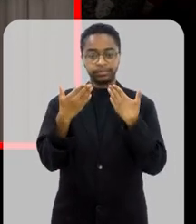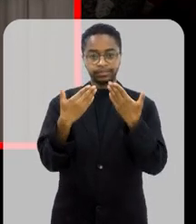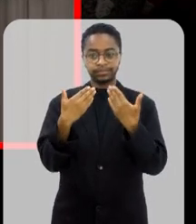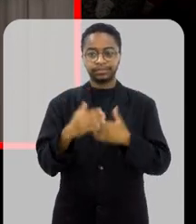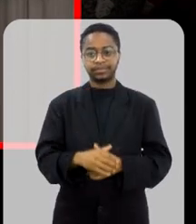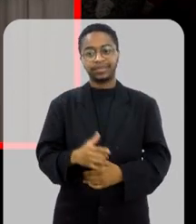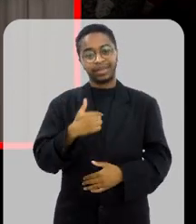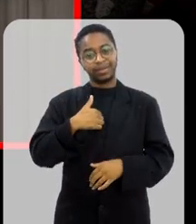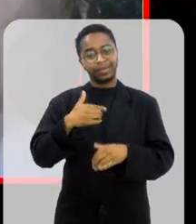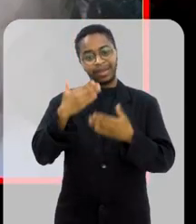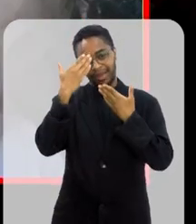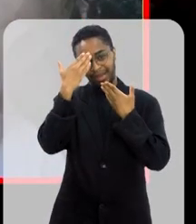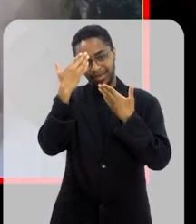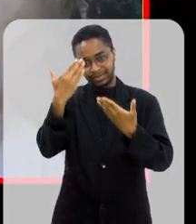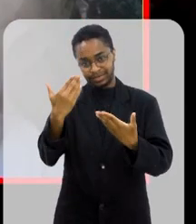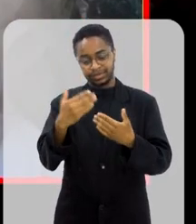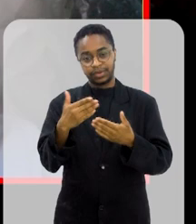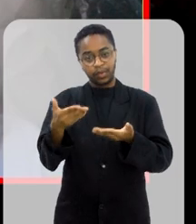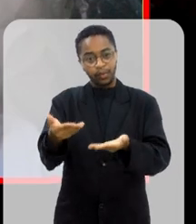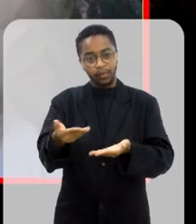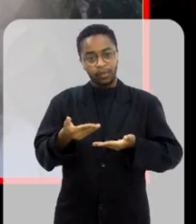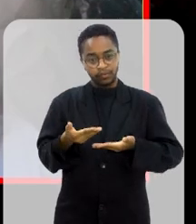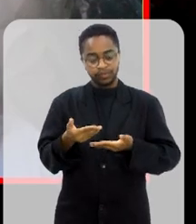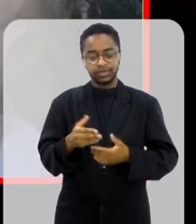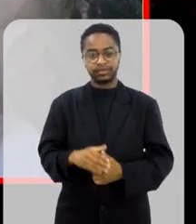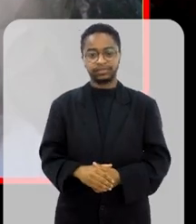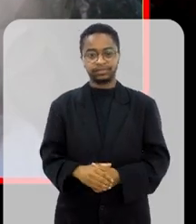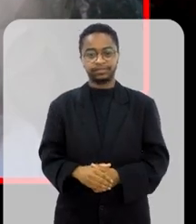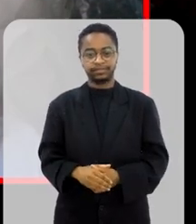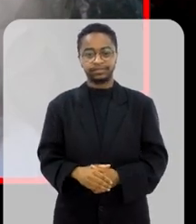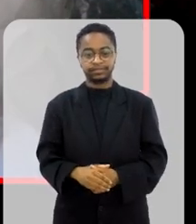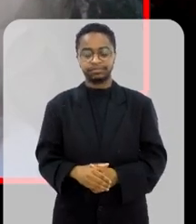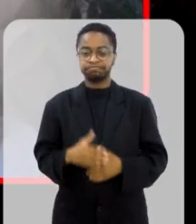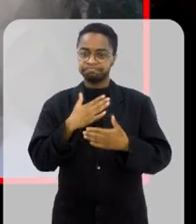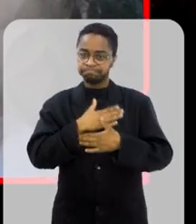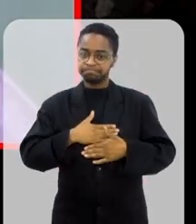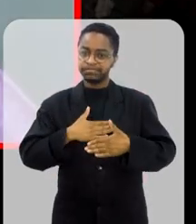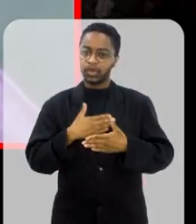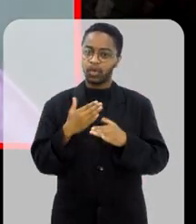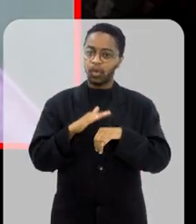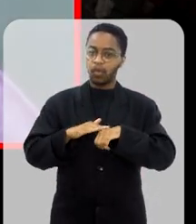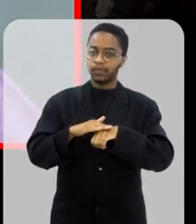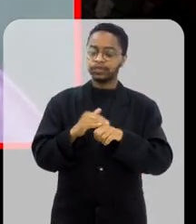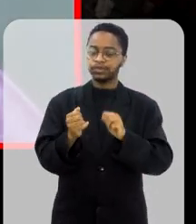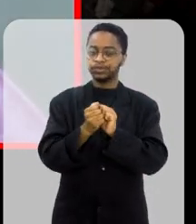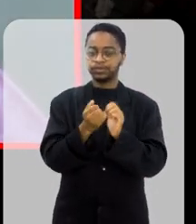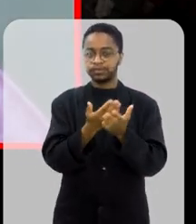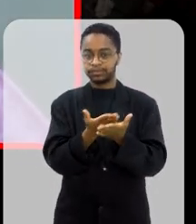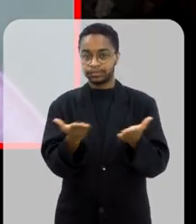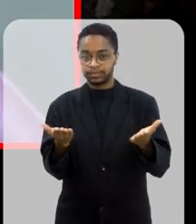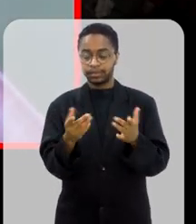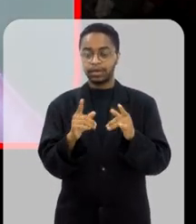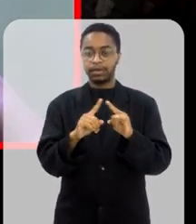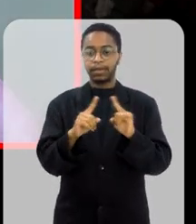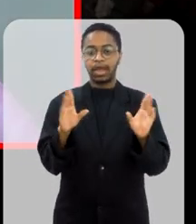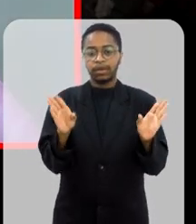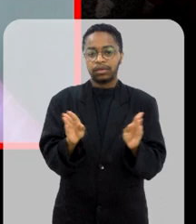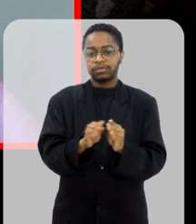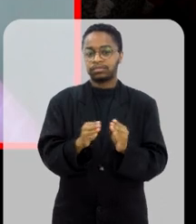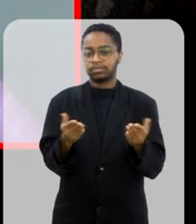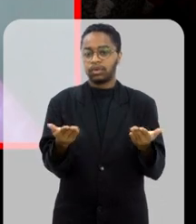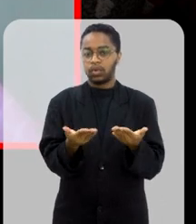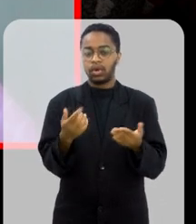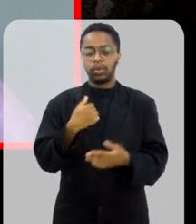por esse papo. Eu que agradeço o convite, Priscila. É uma honra estar conversando com vocês.